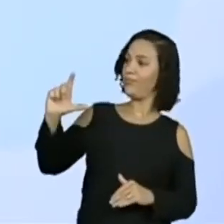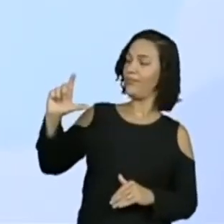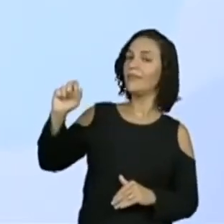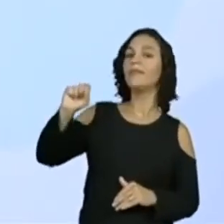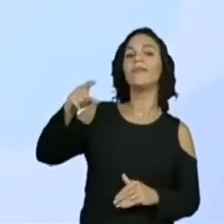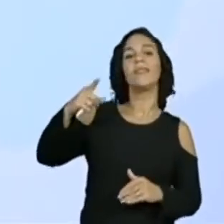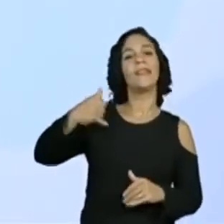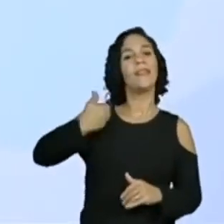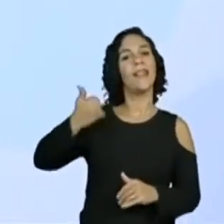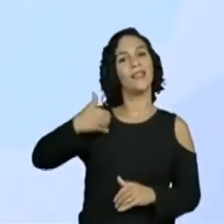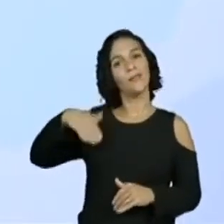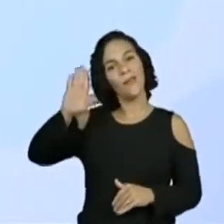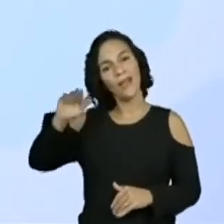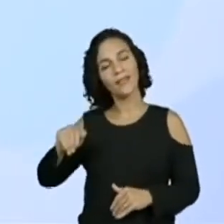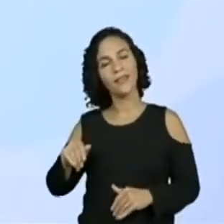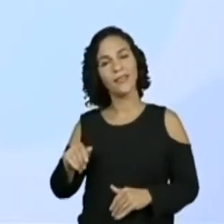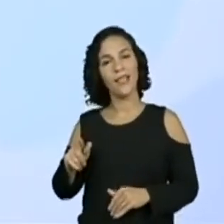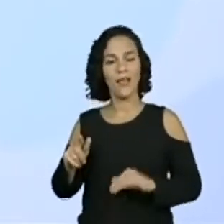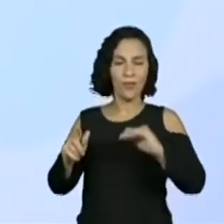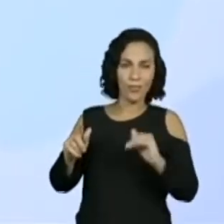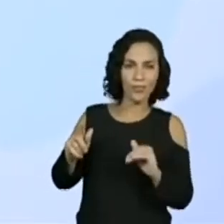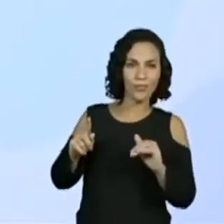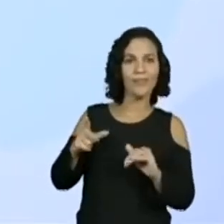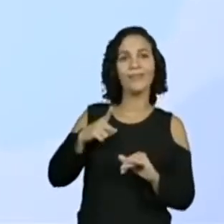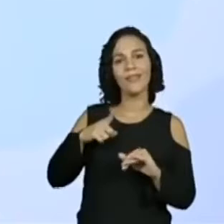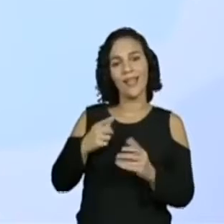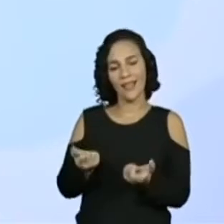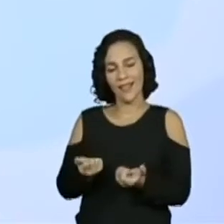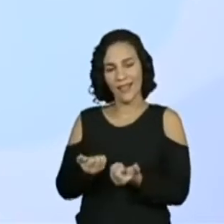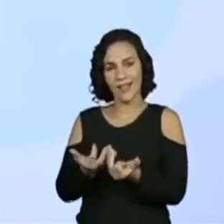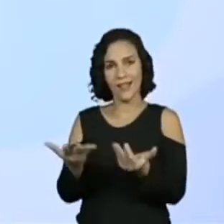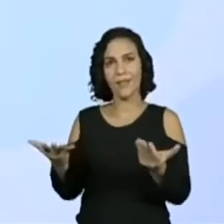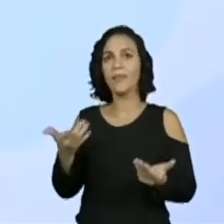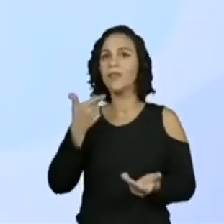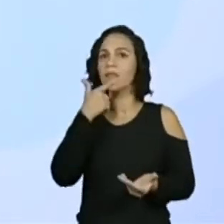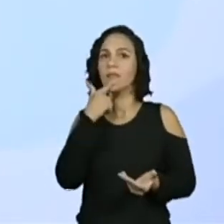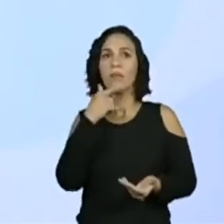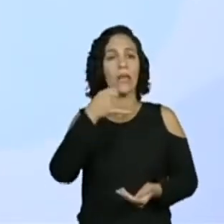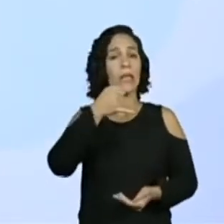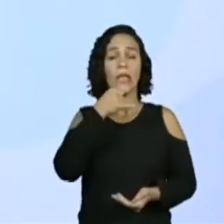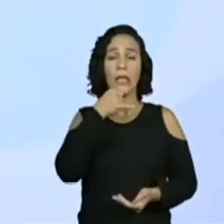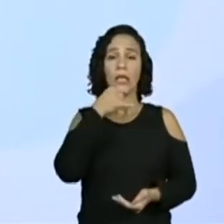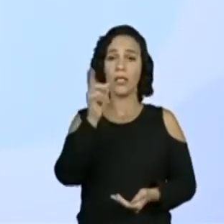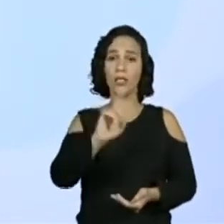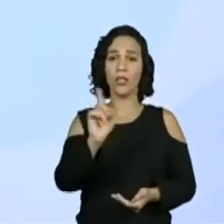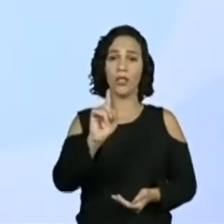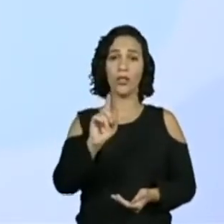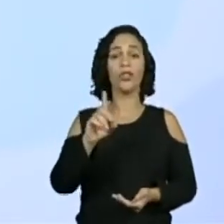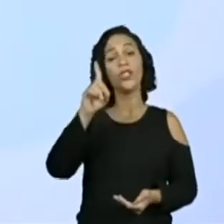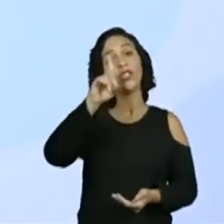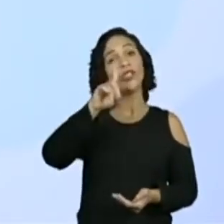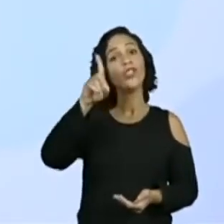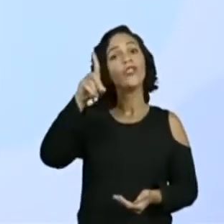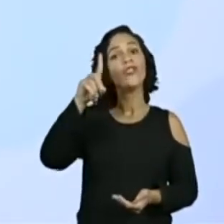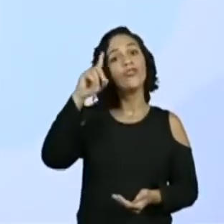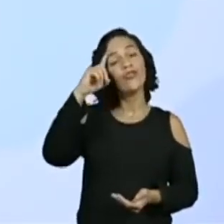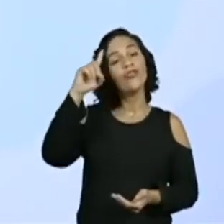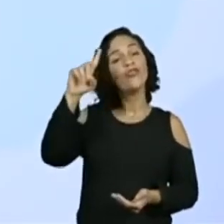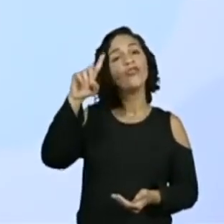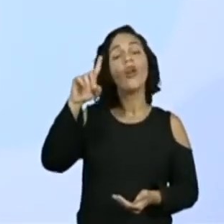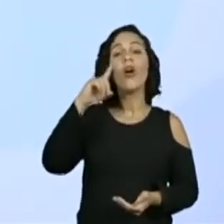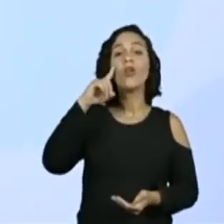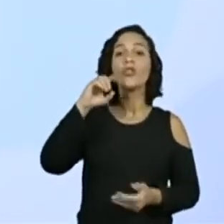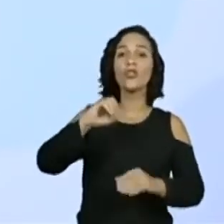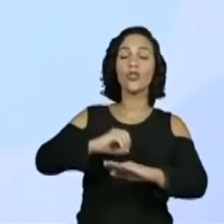é mais novo. Tem uma graminha, eles estão sorrindo, eles não estão tristes num dia ensolarado. Ó, quantas informações